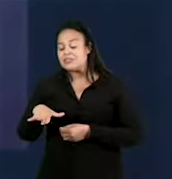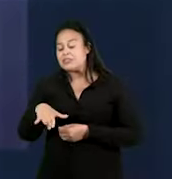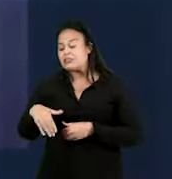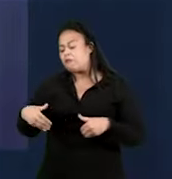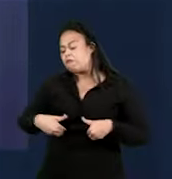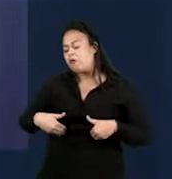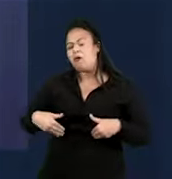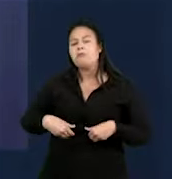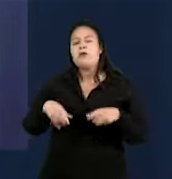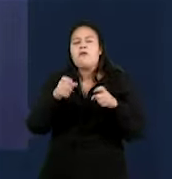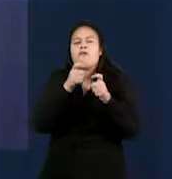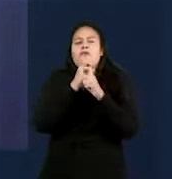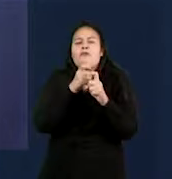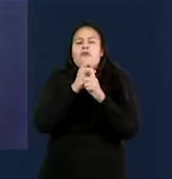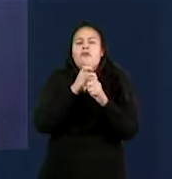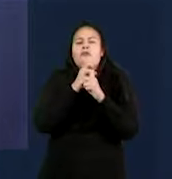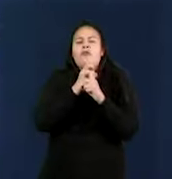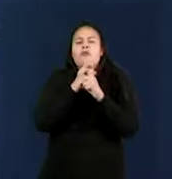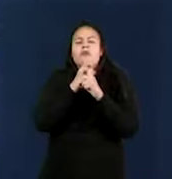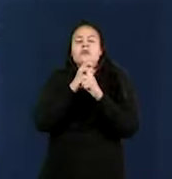que não faz aqui no Brasil.